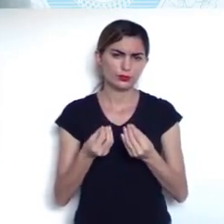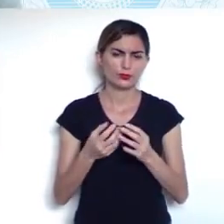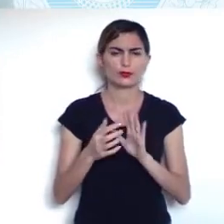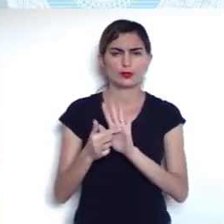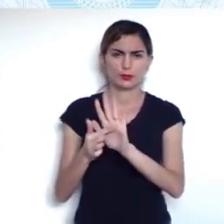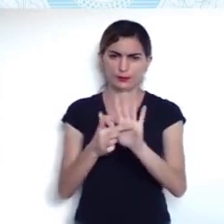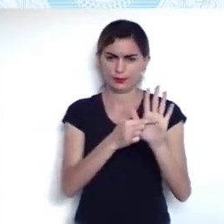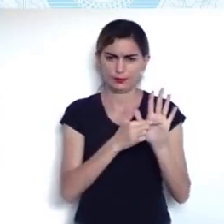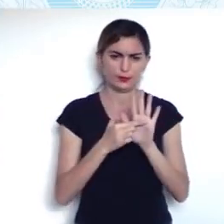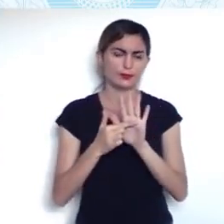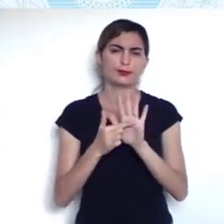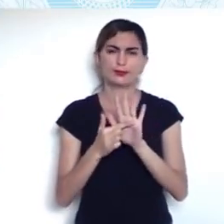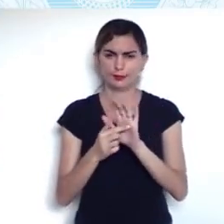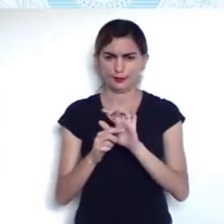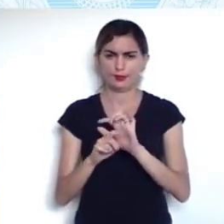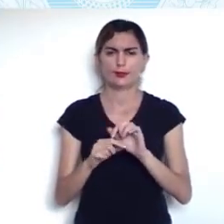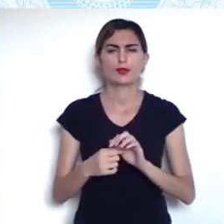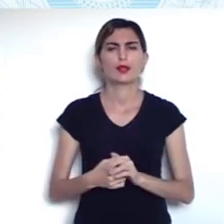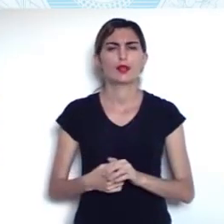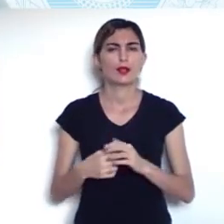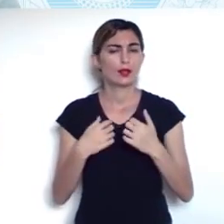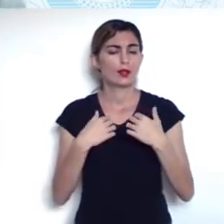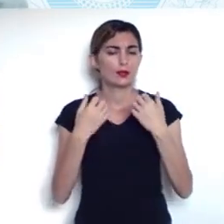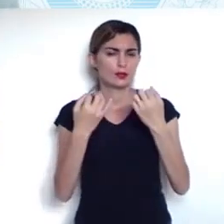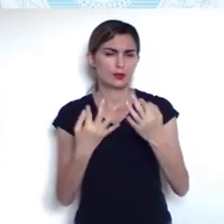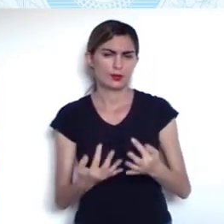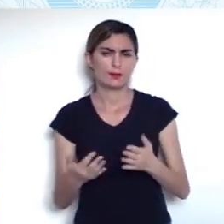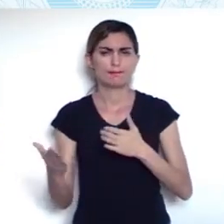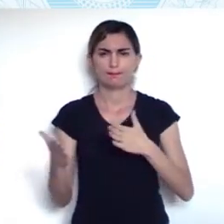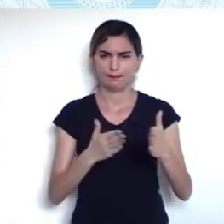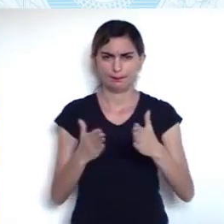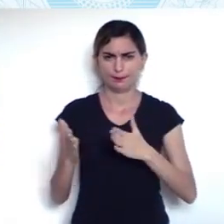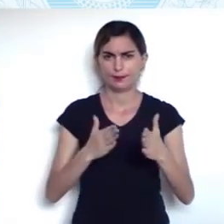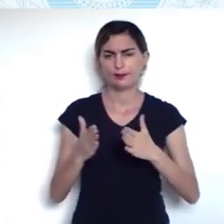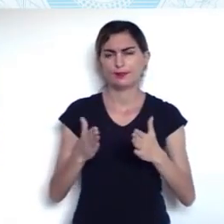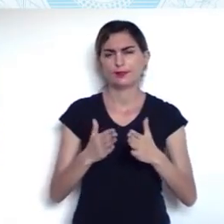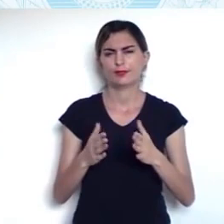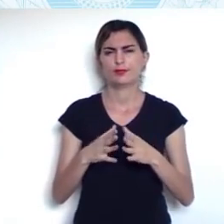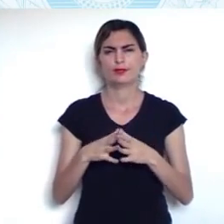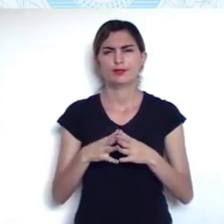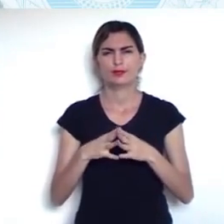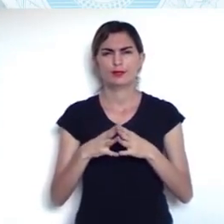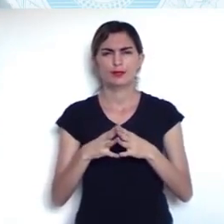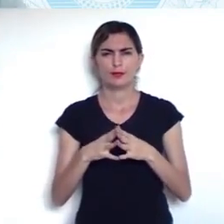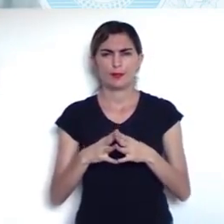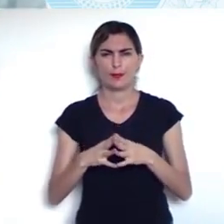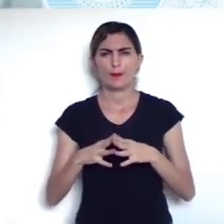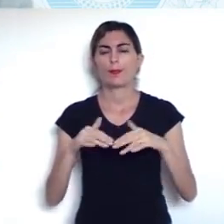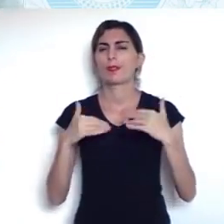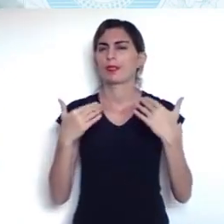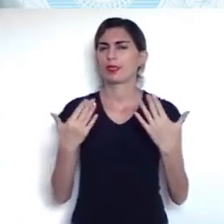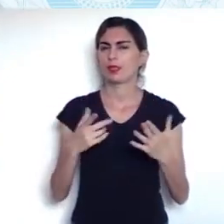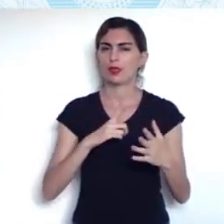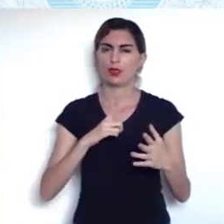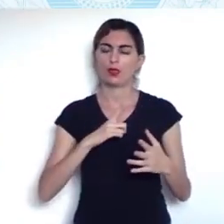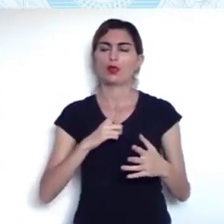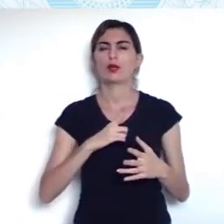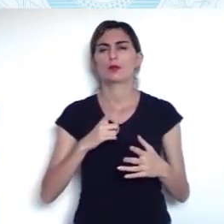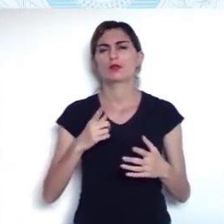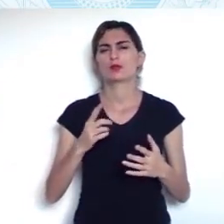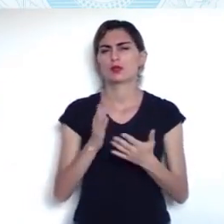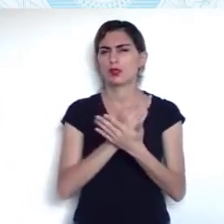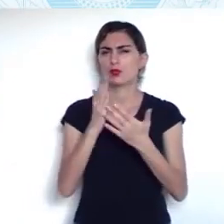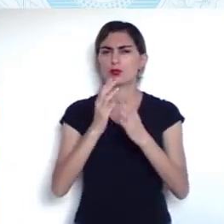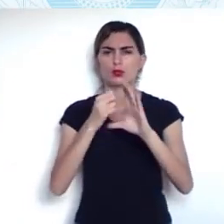está sendo apresentado a vocês, que está nesse momento me assistindo. Então, nós